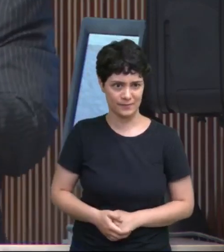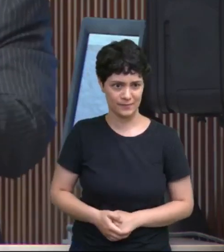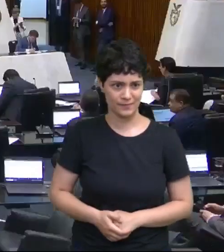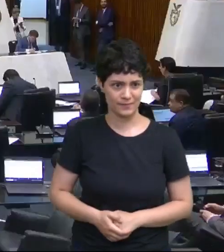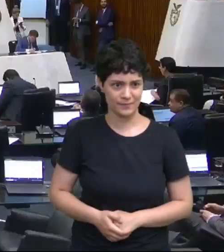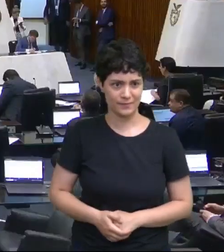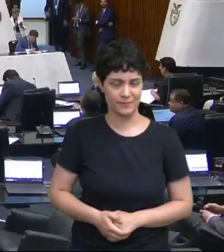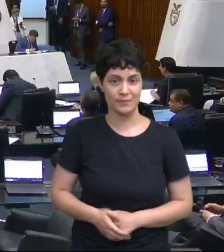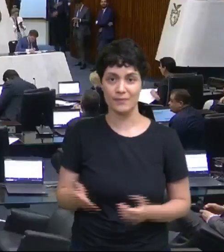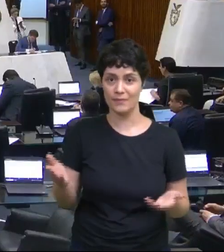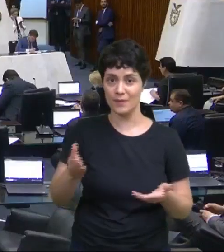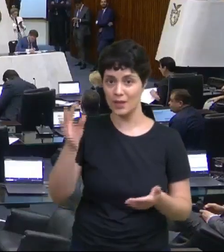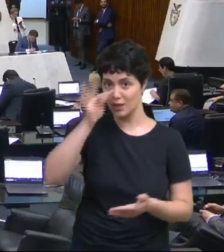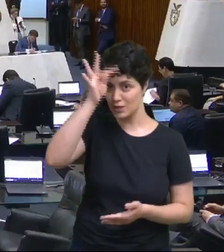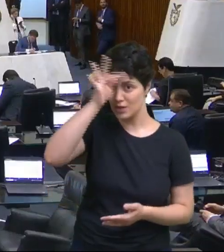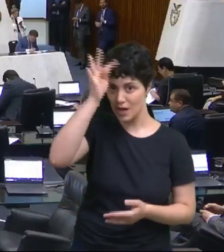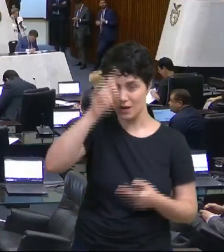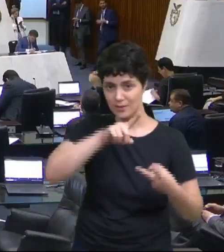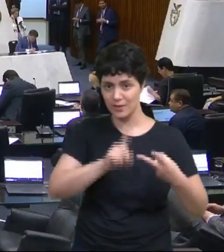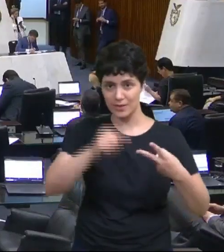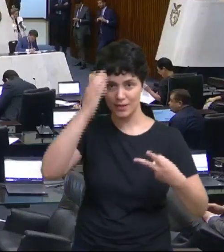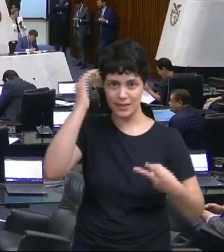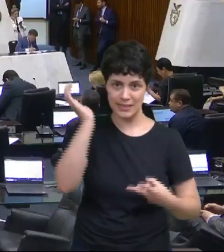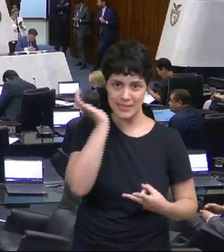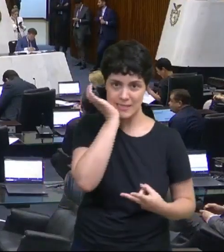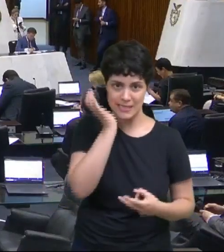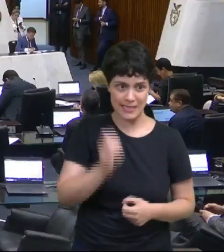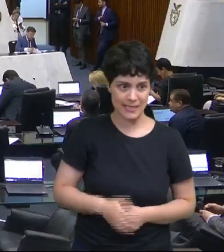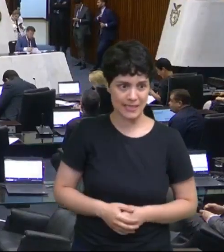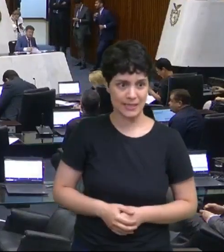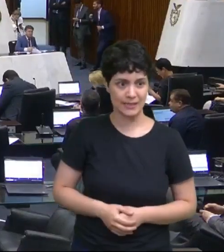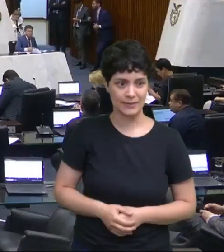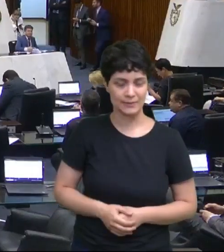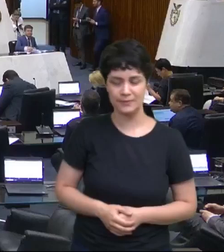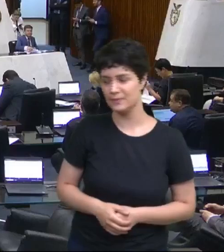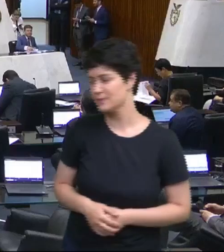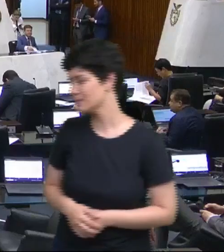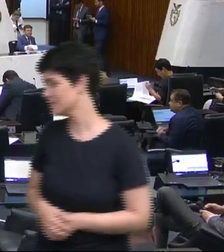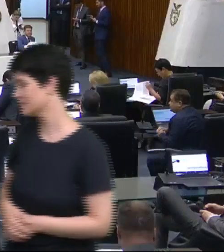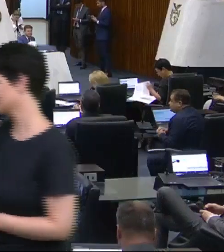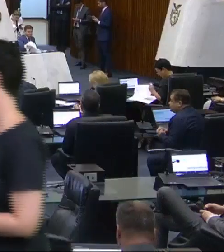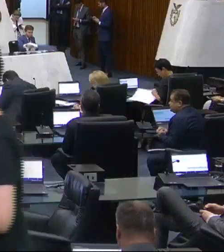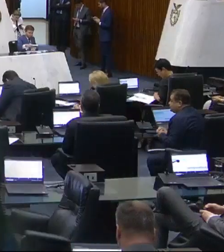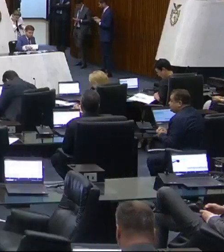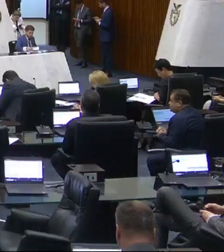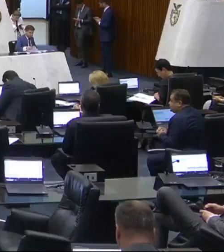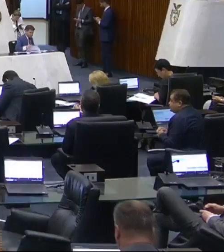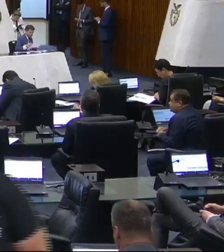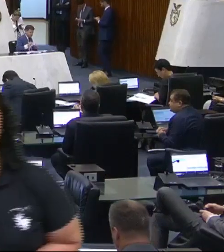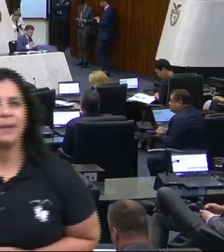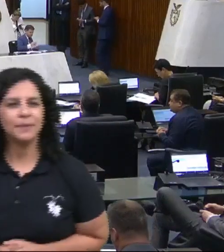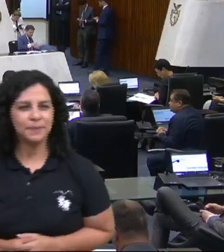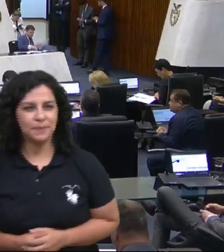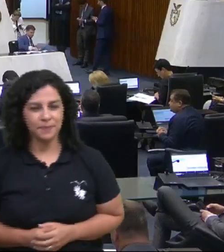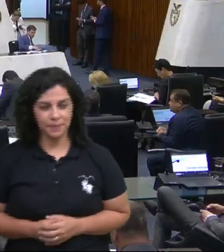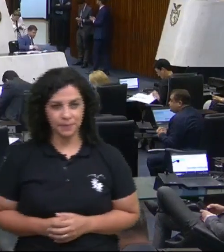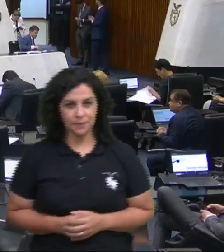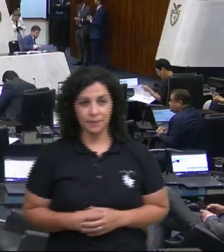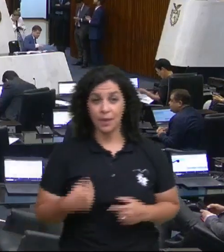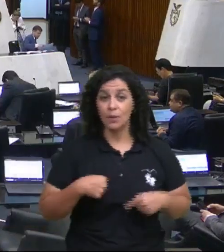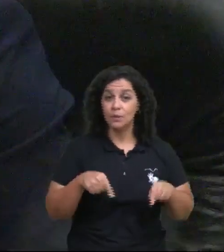Deputado Tiago, deputada Cristina. Deputada Cristina. Pode ser, você estava na fila. Tudo bem. Eu